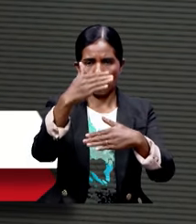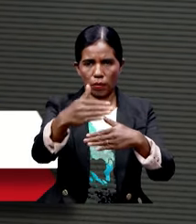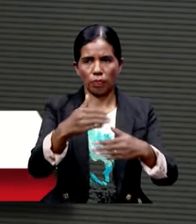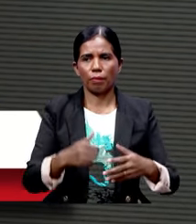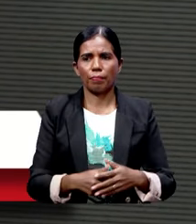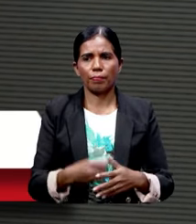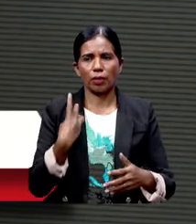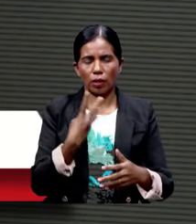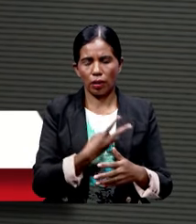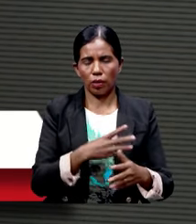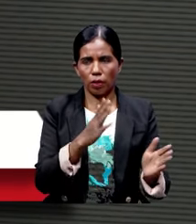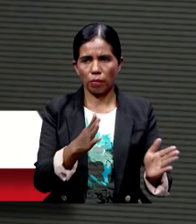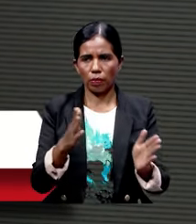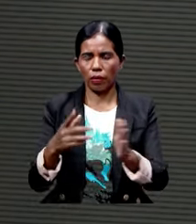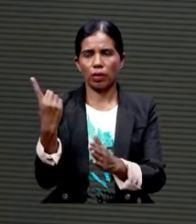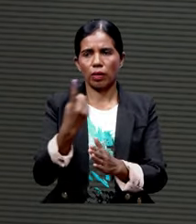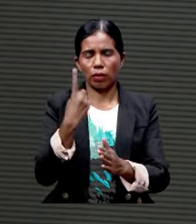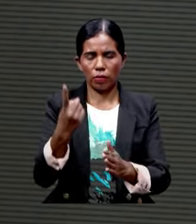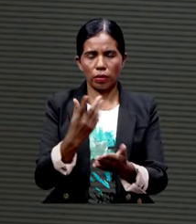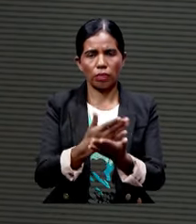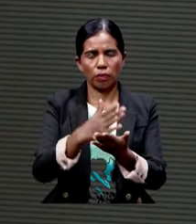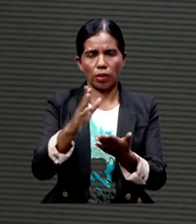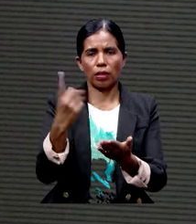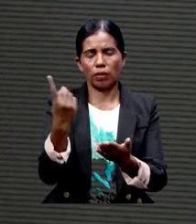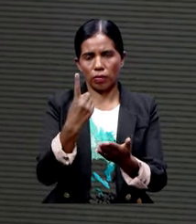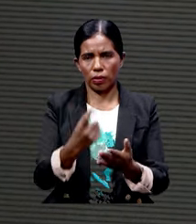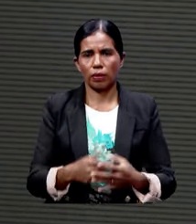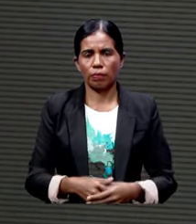trabalho. Entre público e trabalho preparado para a descentralização.